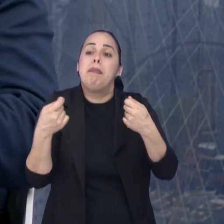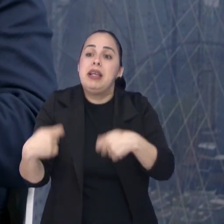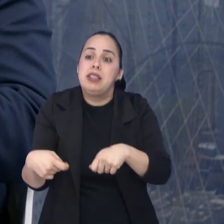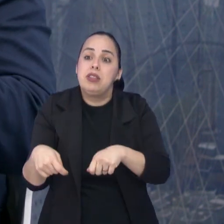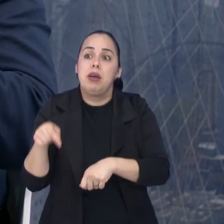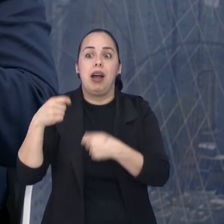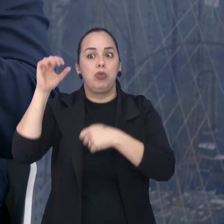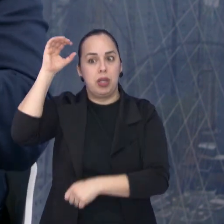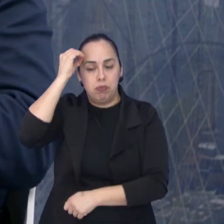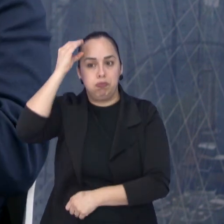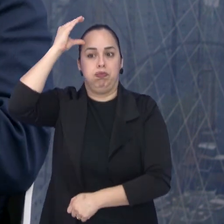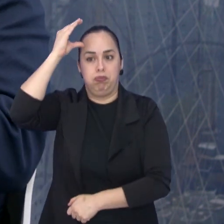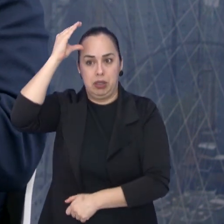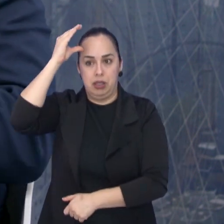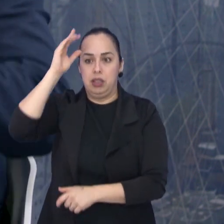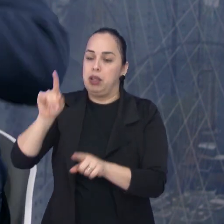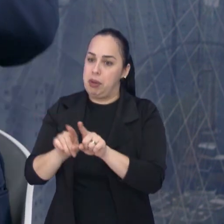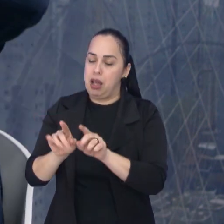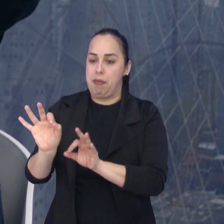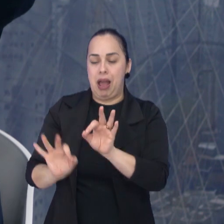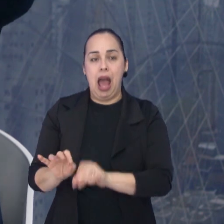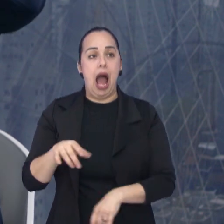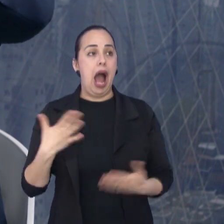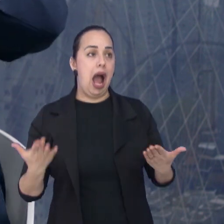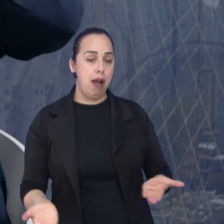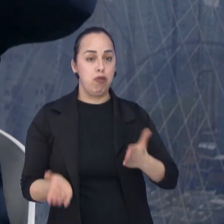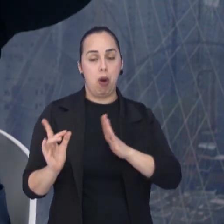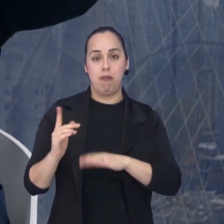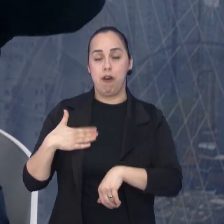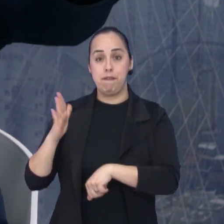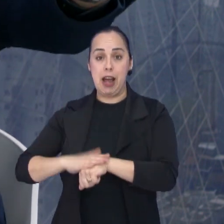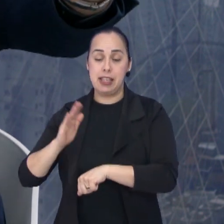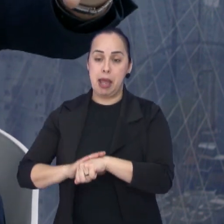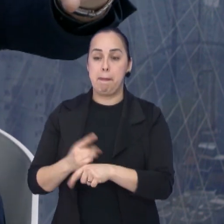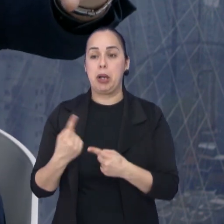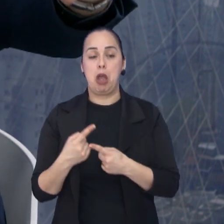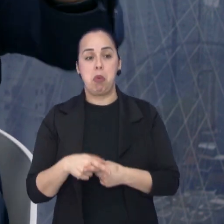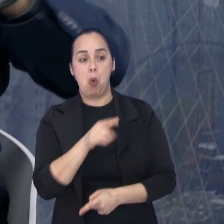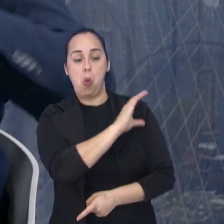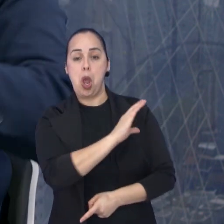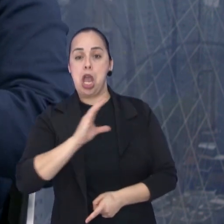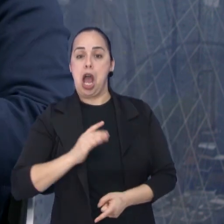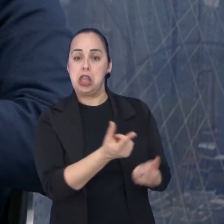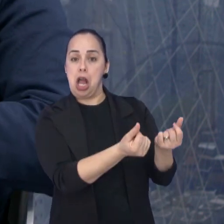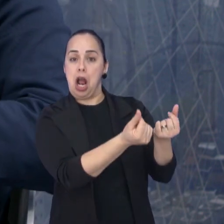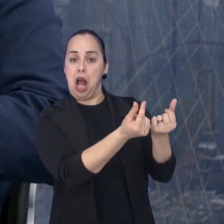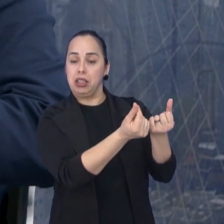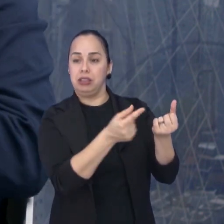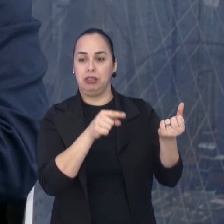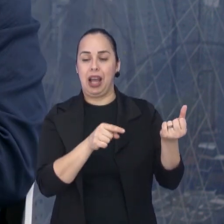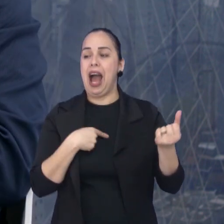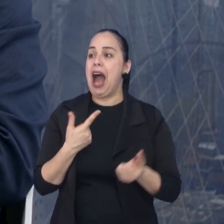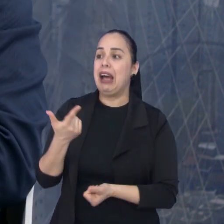sem conhecimento, sem planejar. Vou fazer isso porque meu cunhado está fazendo, está ganhando dinheiro. Porque vi tal pessoa fazer, está